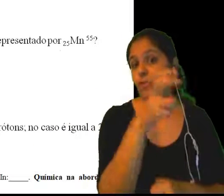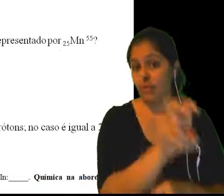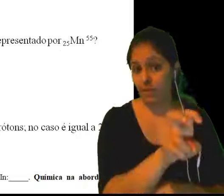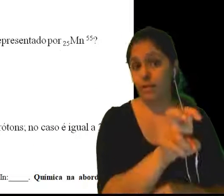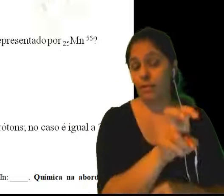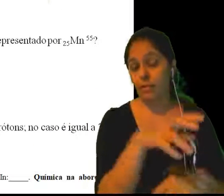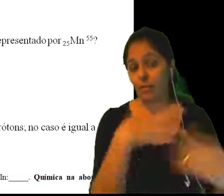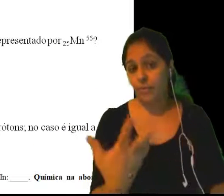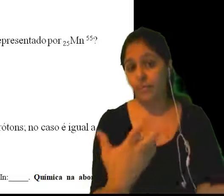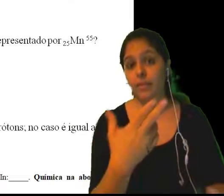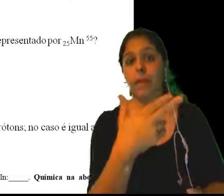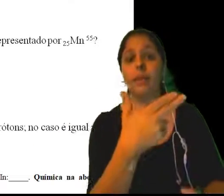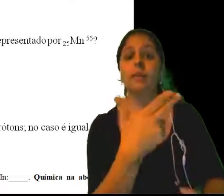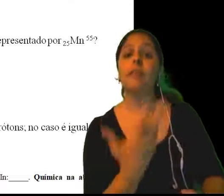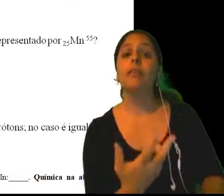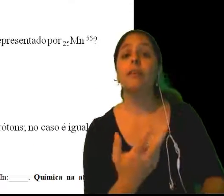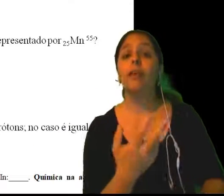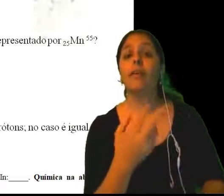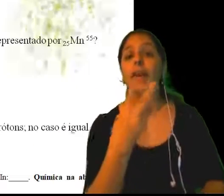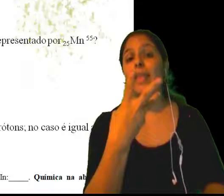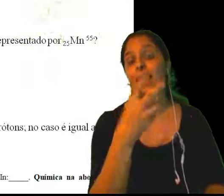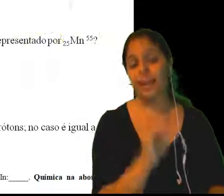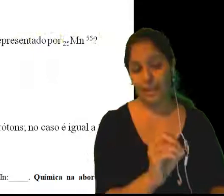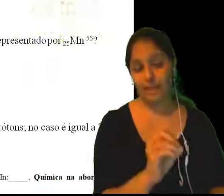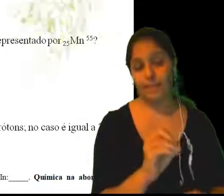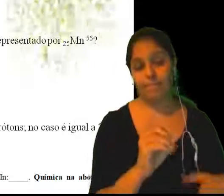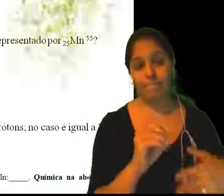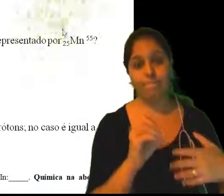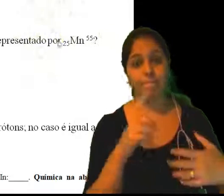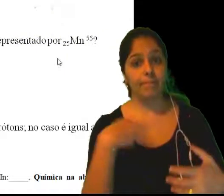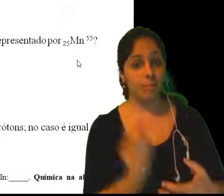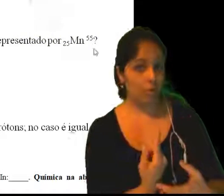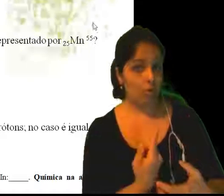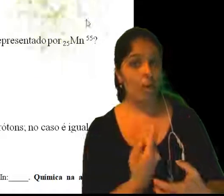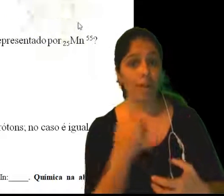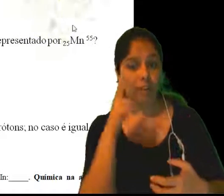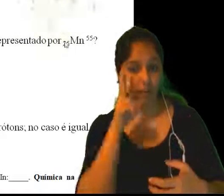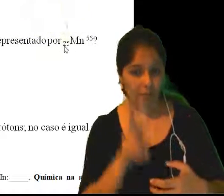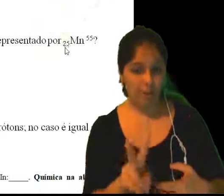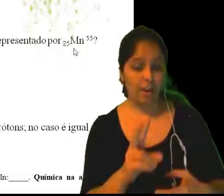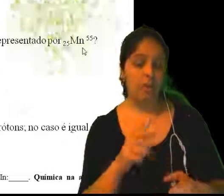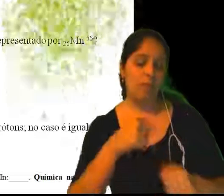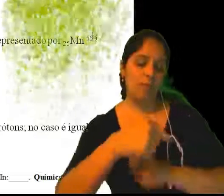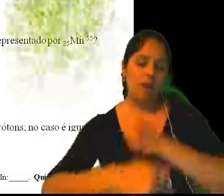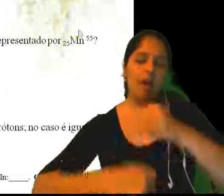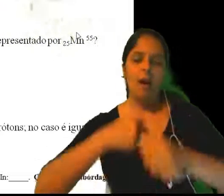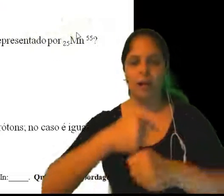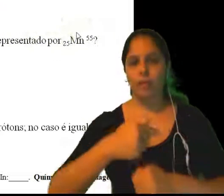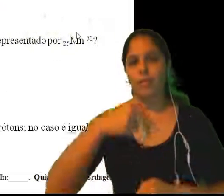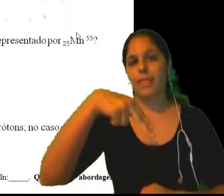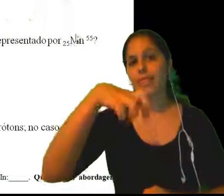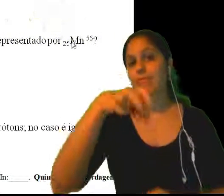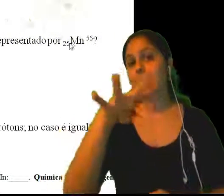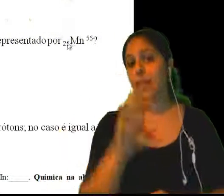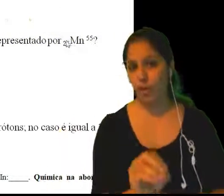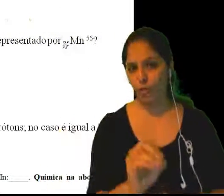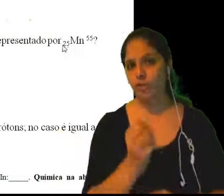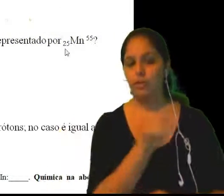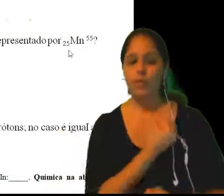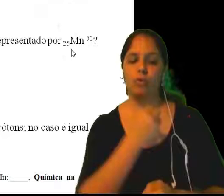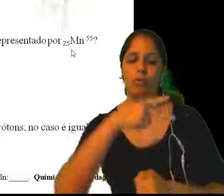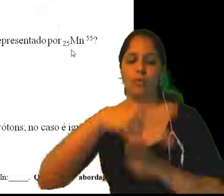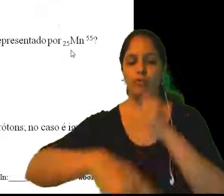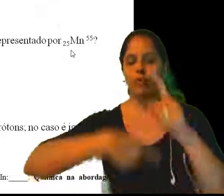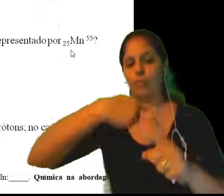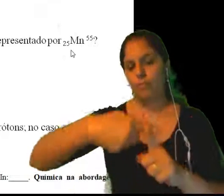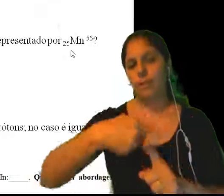menos 25, que por sua vez é igual a 30. Como nós estamos trabalhando com um átomo neutro, o